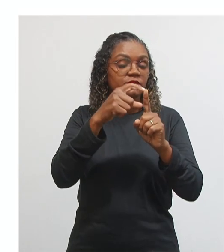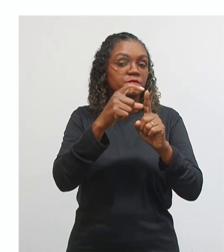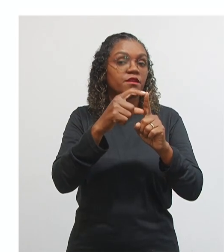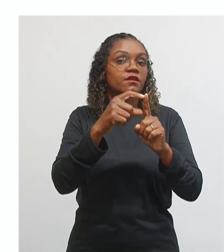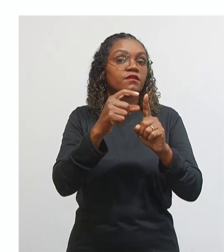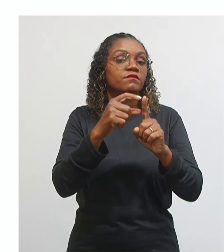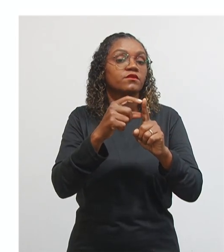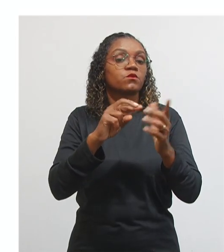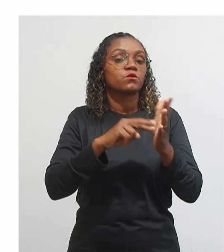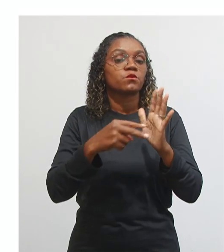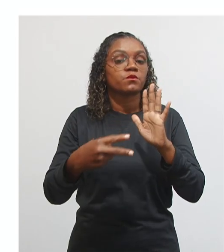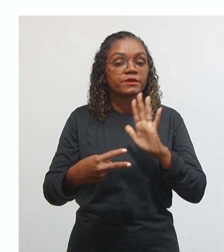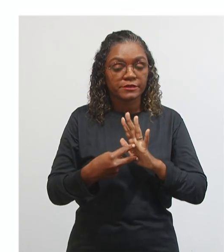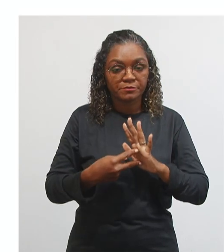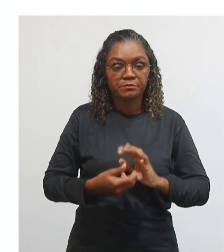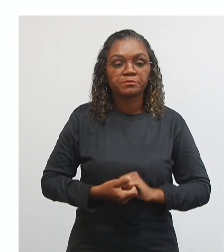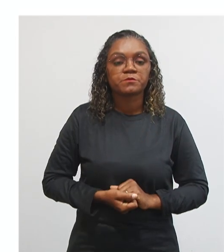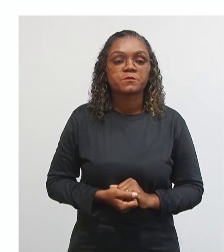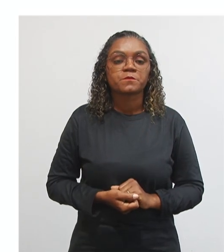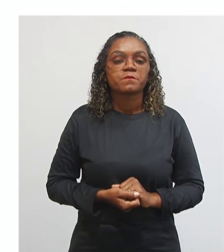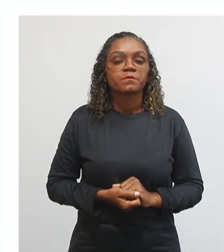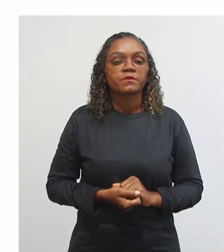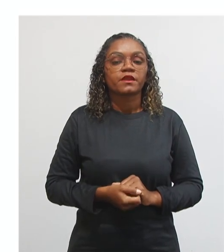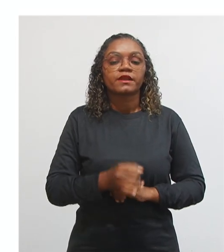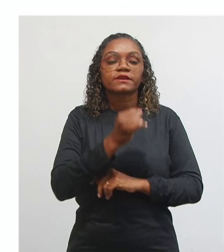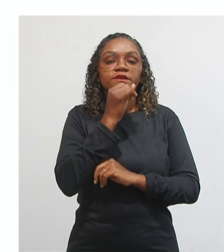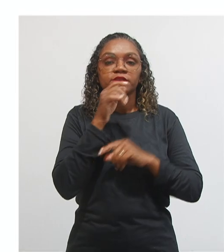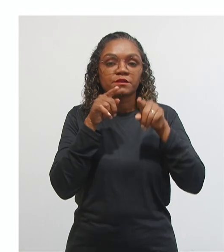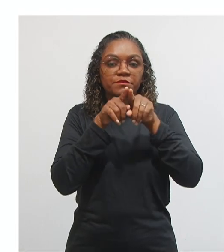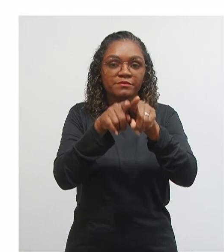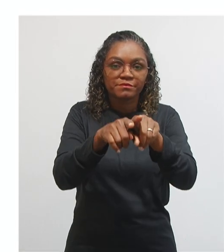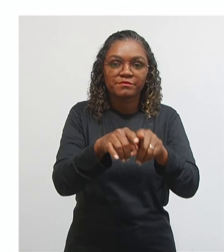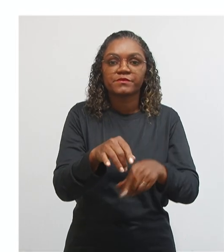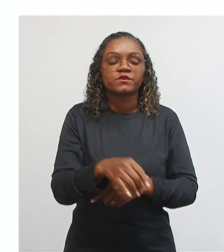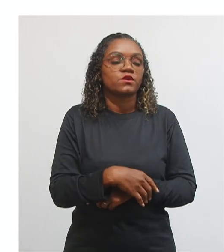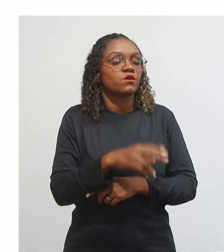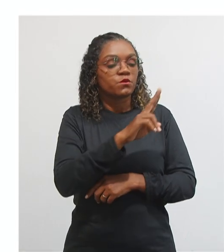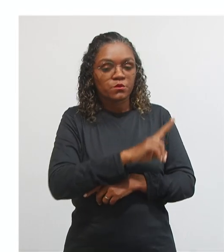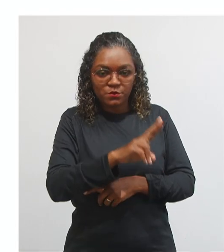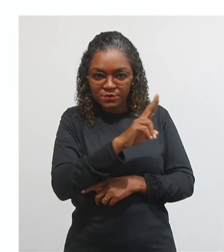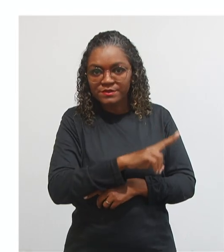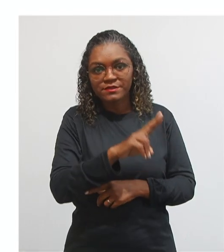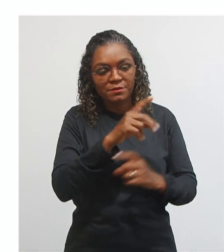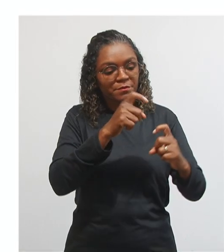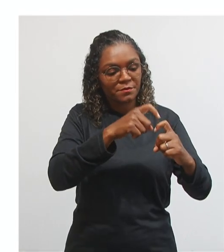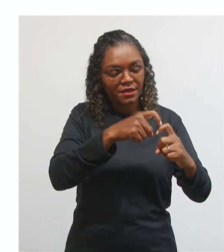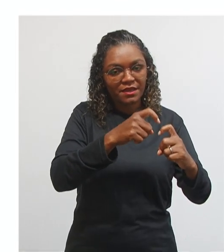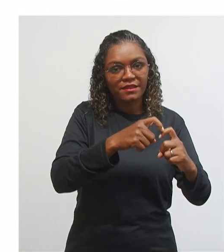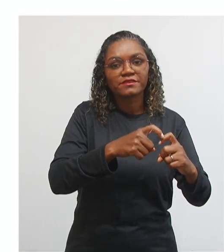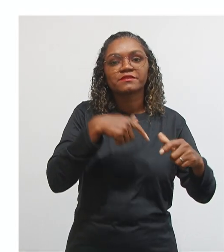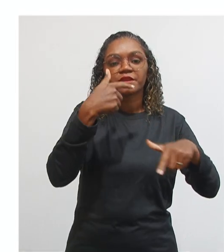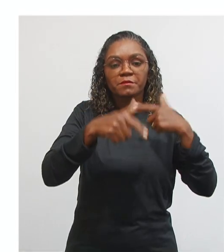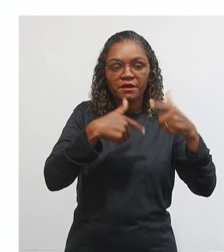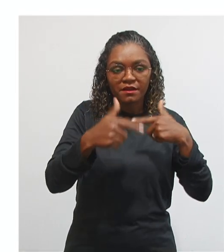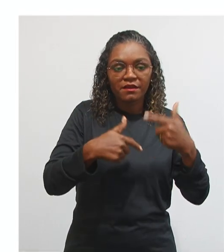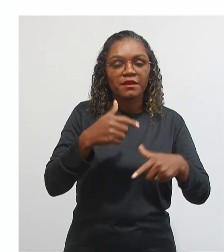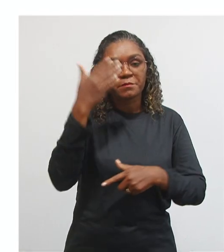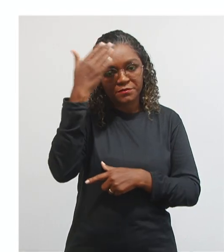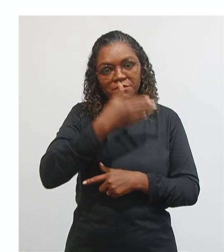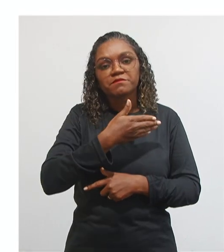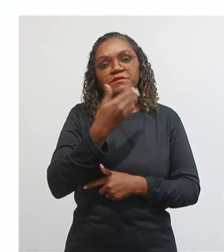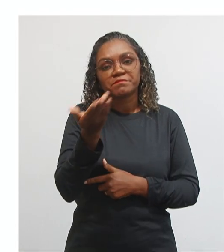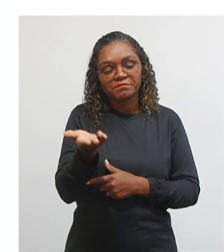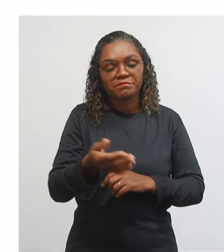um médico, ele está produzindo e está consumindo esse serviço, né? Então, eles são simultâneos.